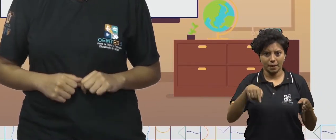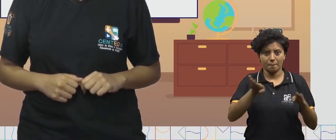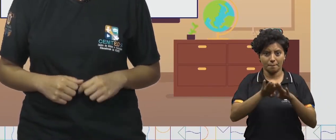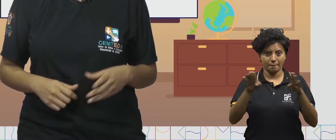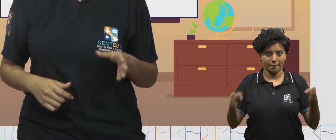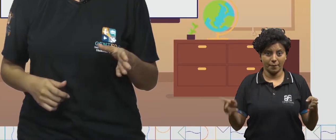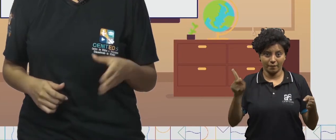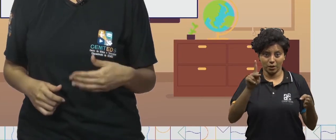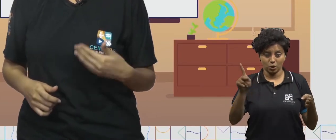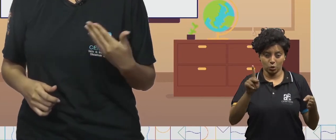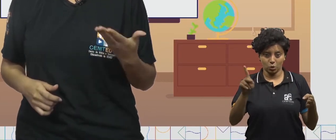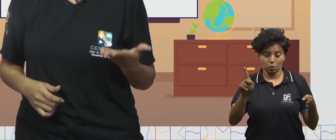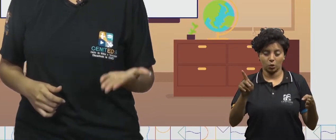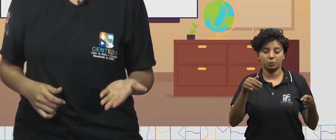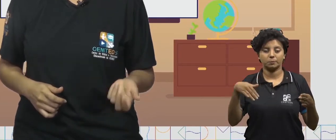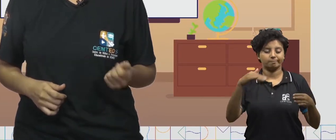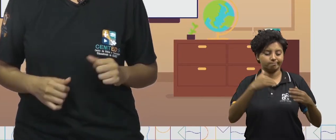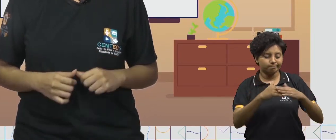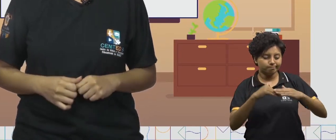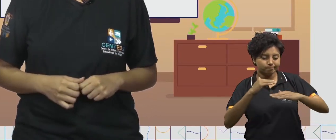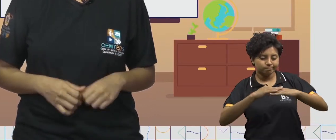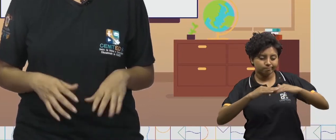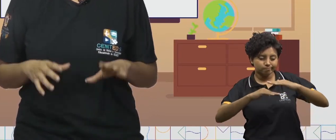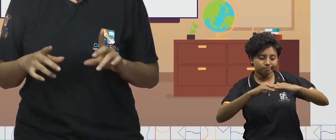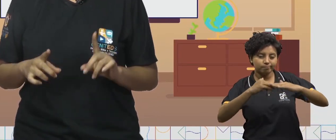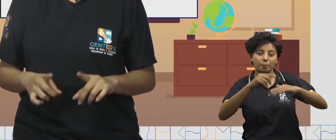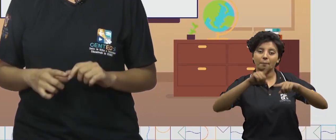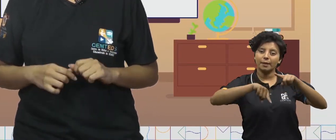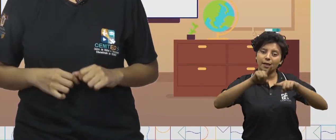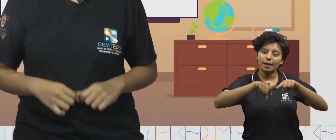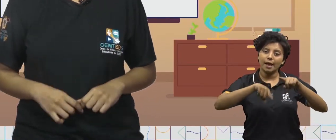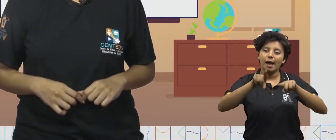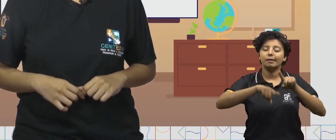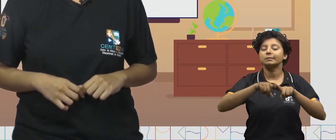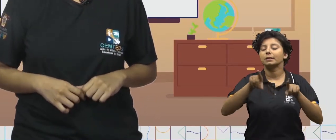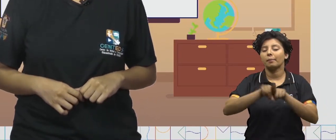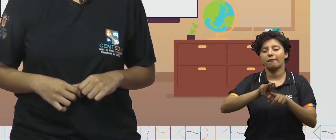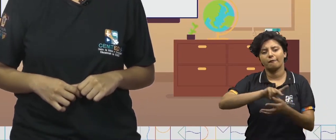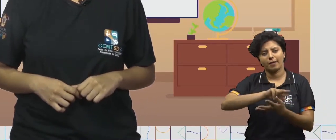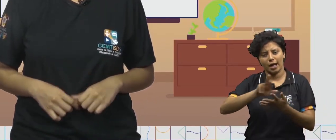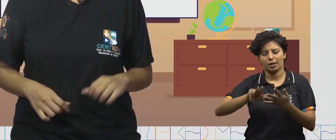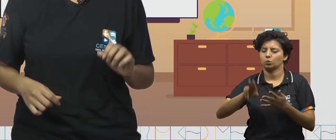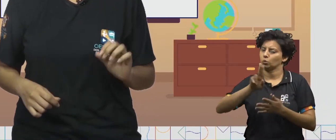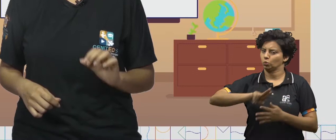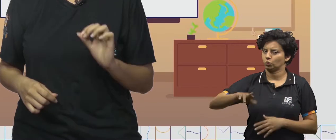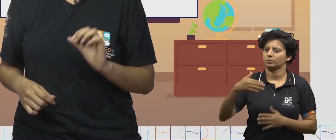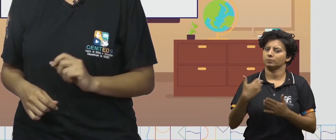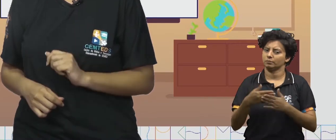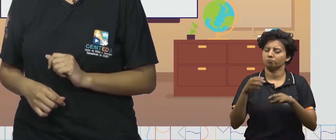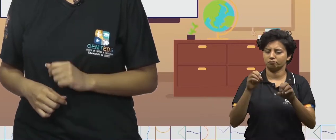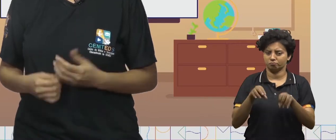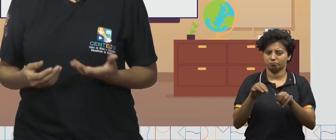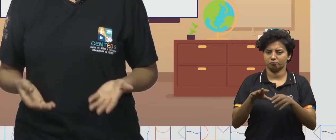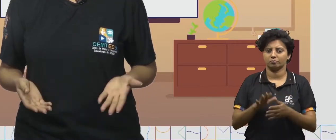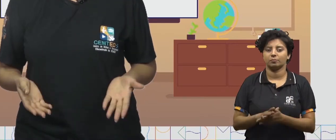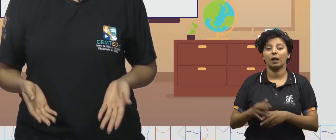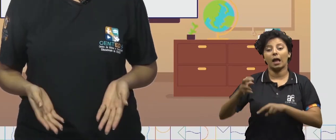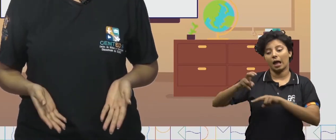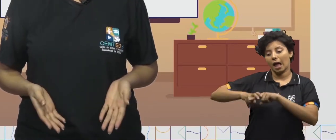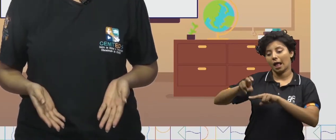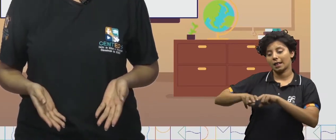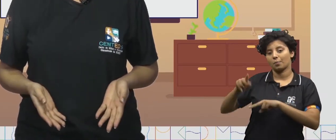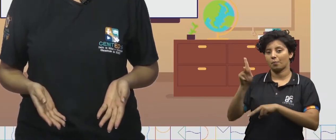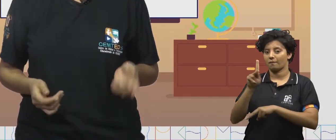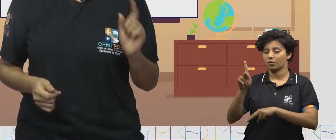do professor, onde ele coloca os seus materiais e os seus instrumentos de trabalho. Cadeira, onde o